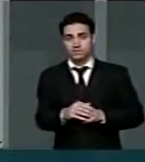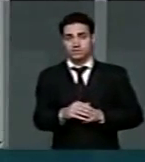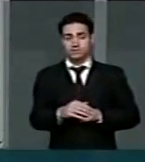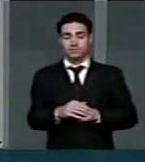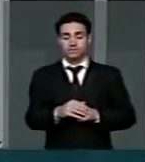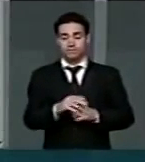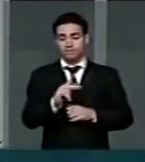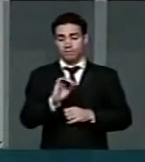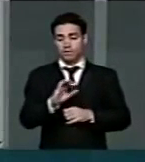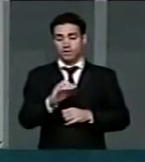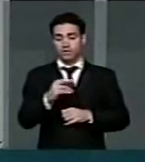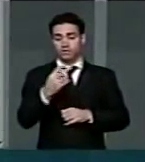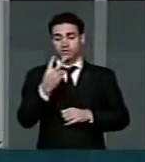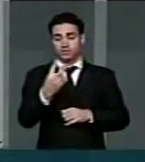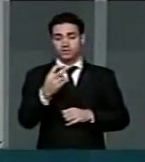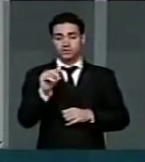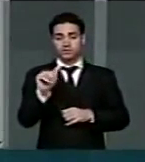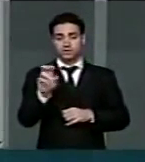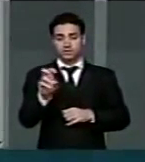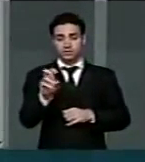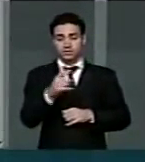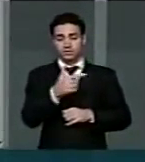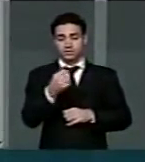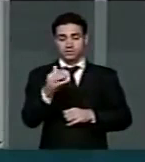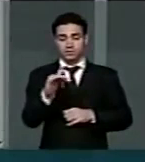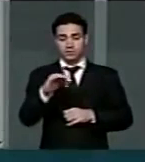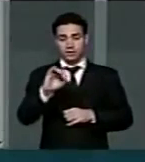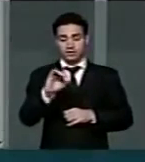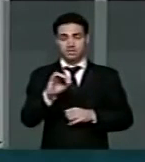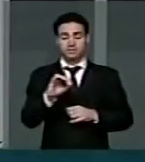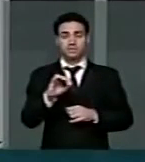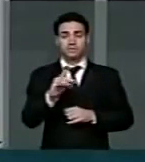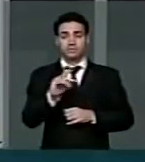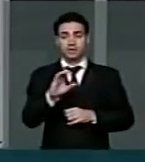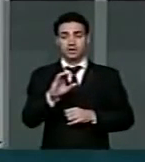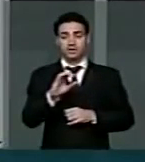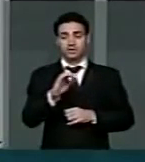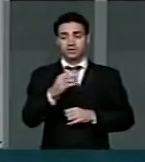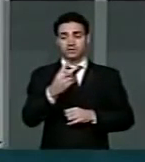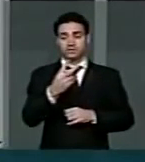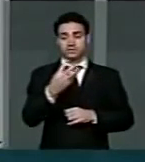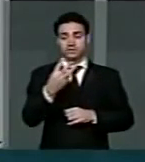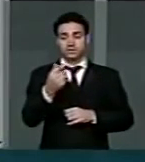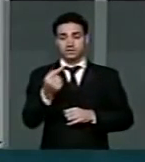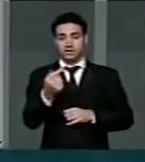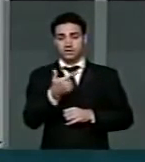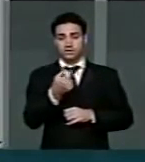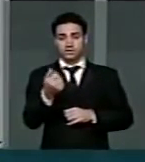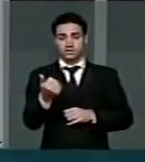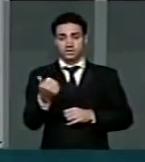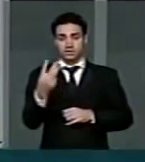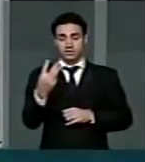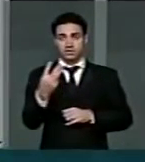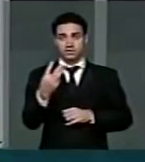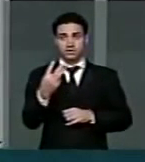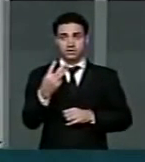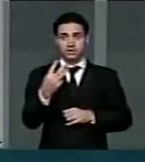a PEC 215 de 2010, a PEC 237 de 2013, a